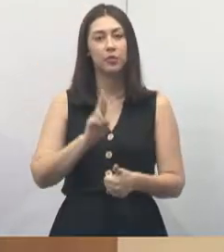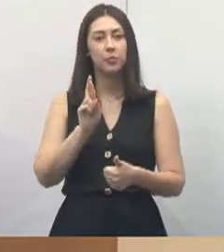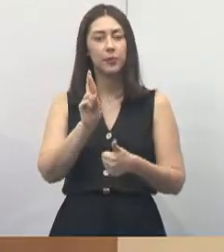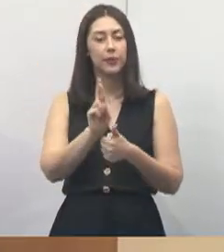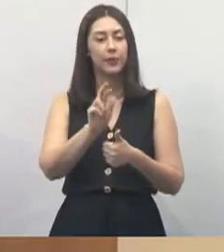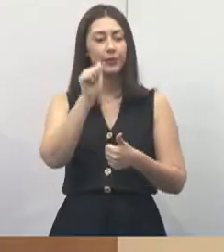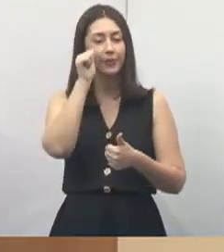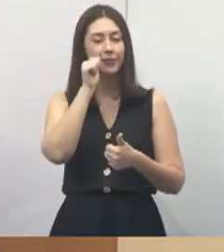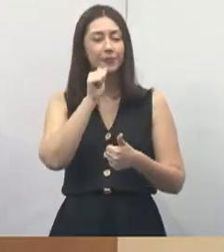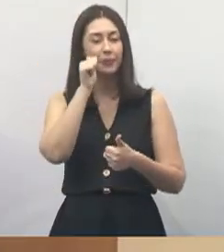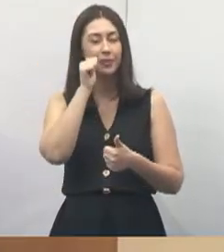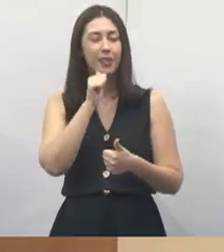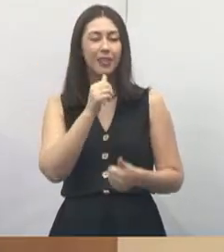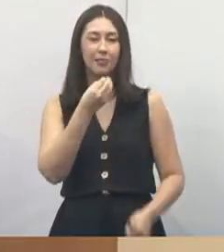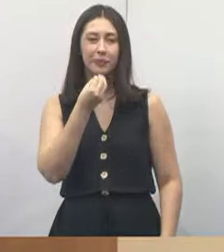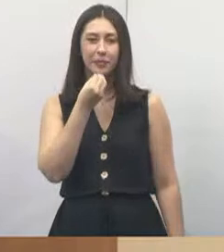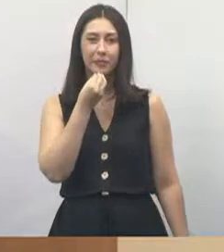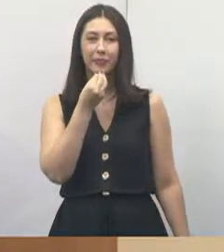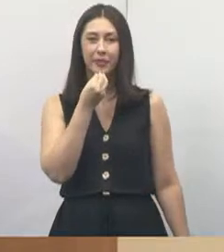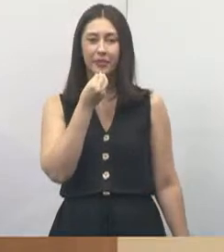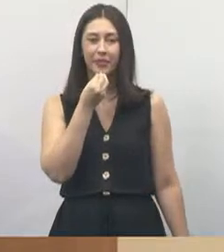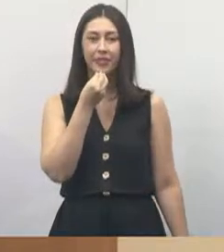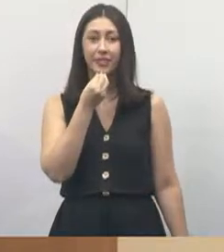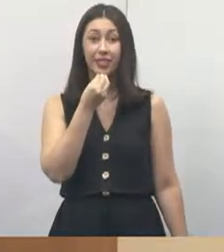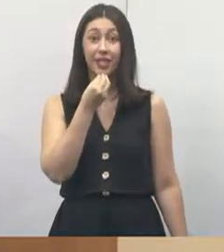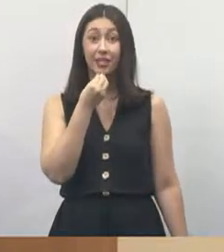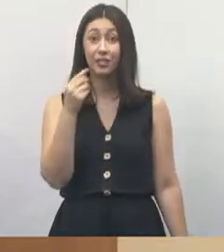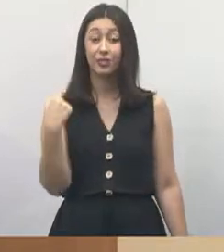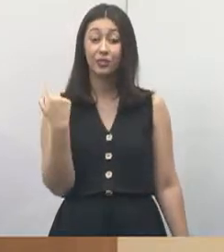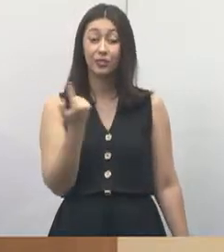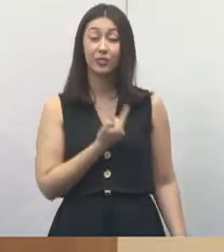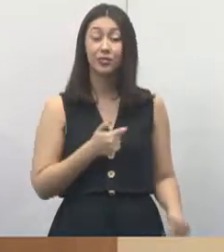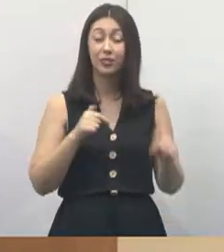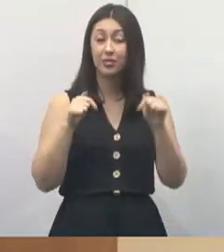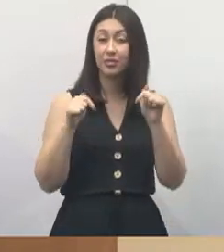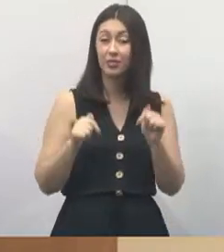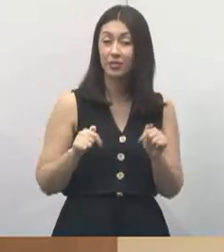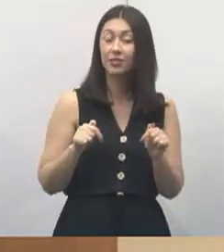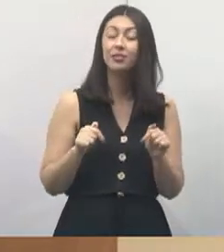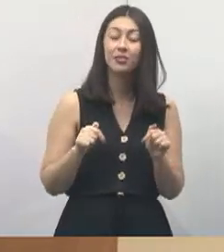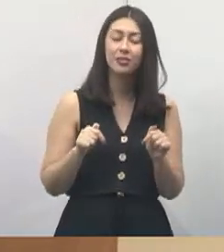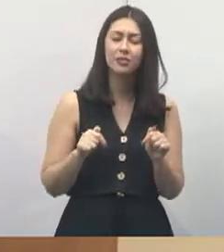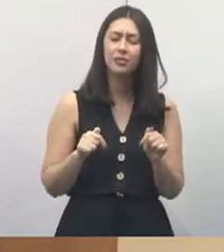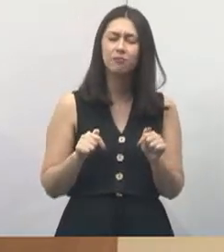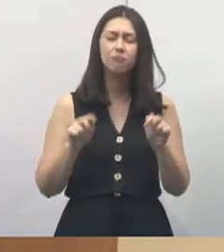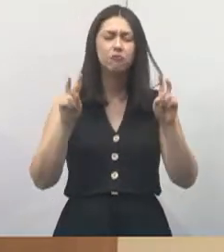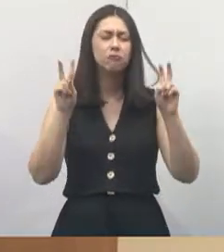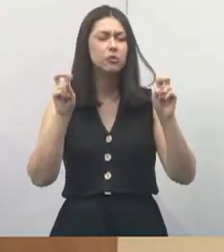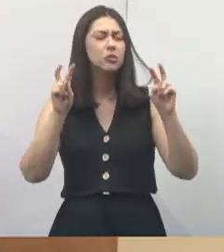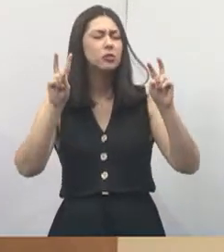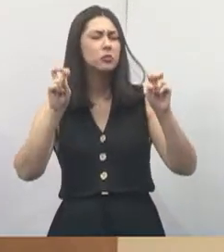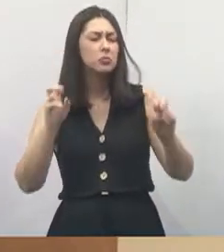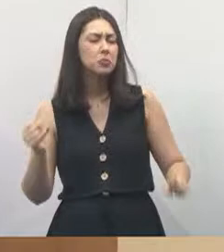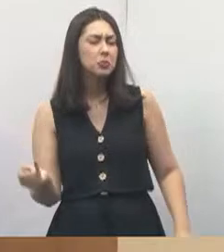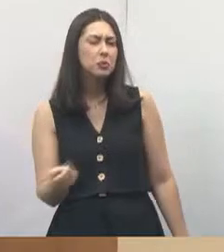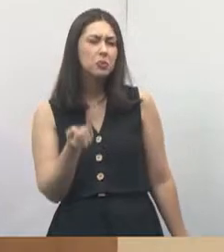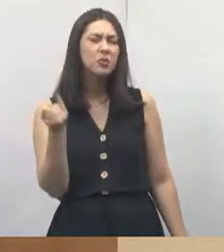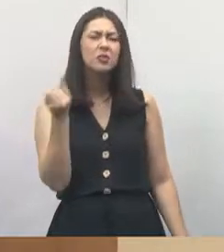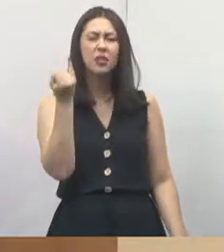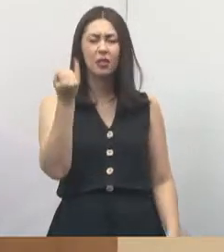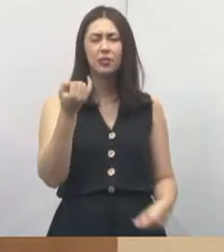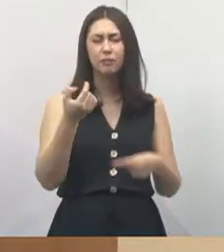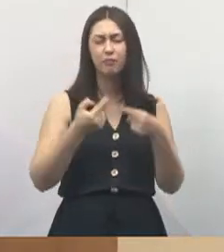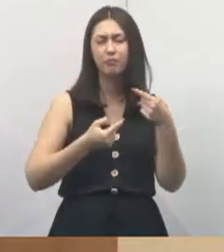Procuradoria da Mulher por essa oportunidade de estarmos aqui para falarmos de um assunto, de um tema que é tão importante